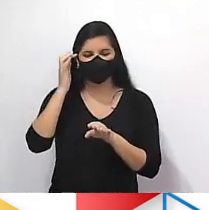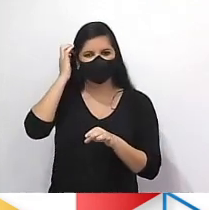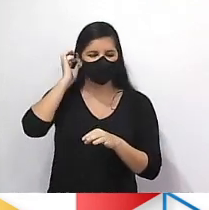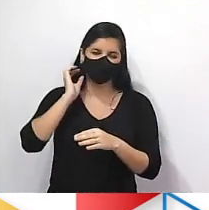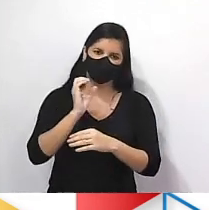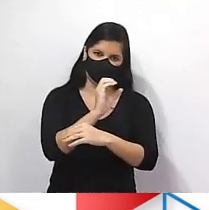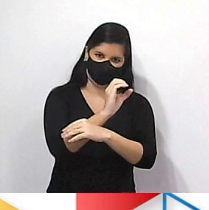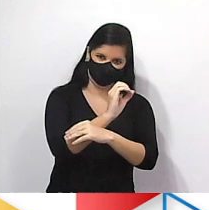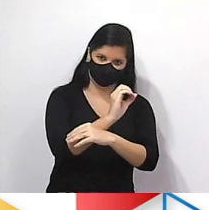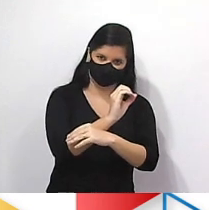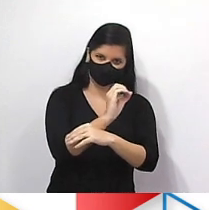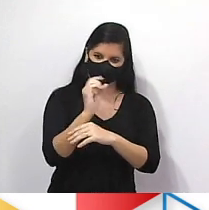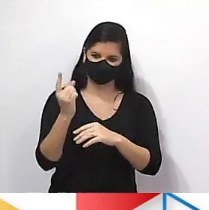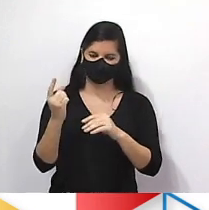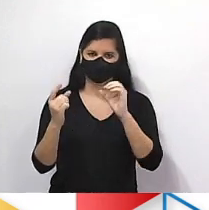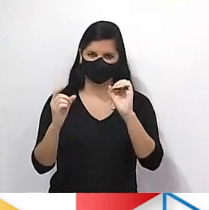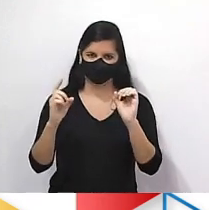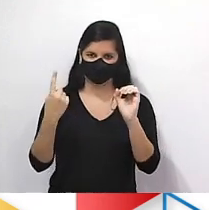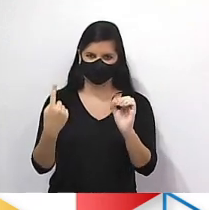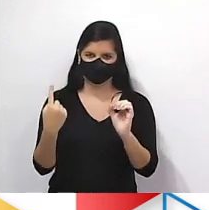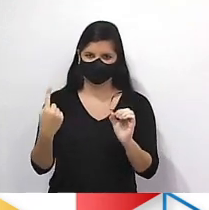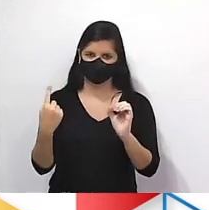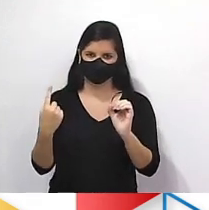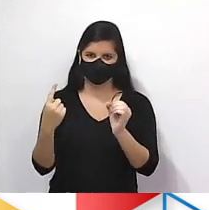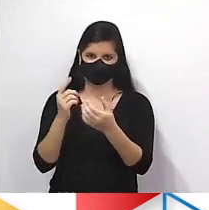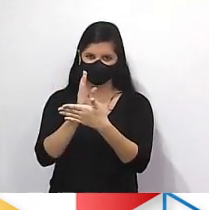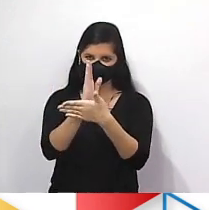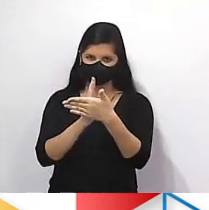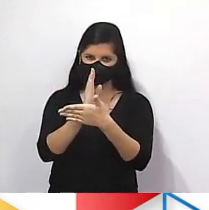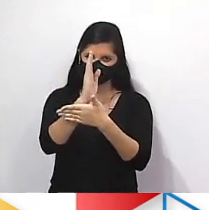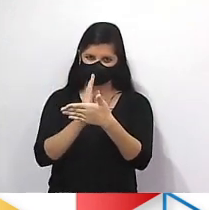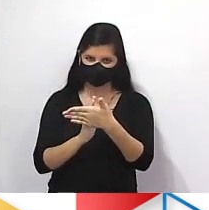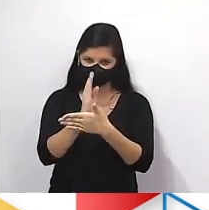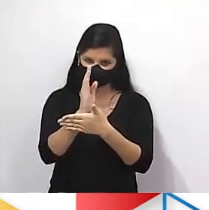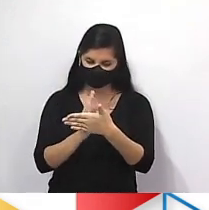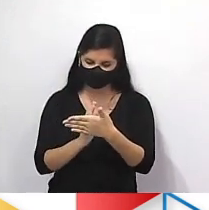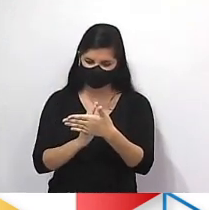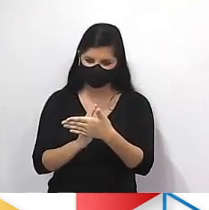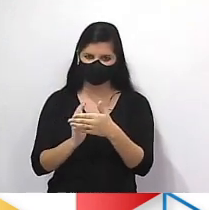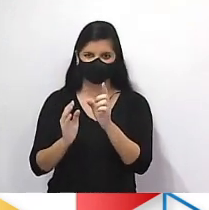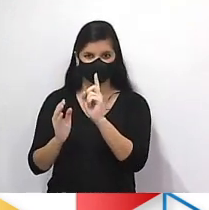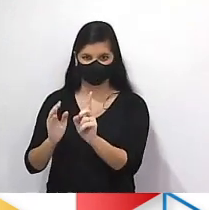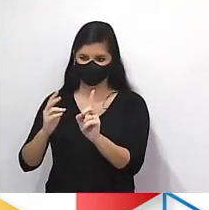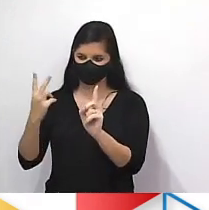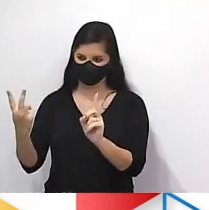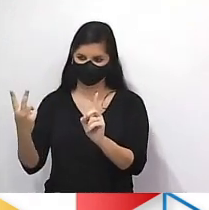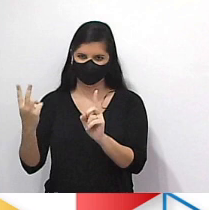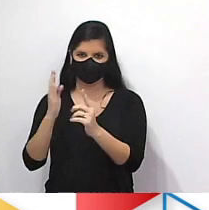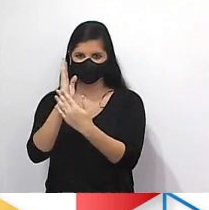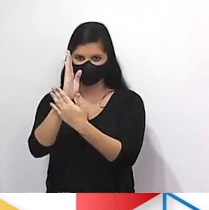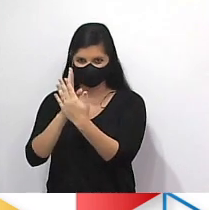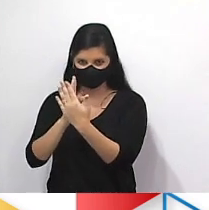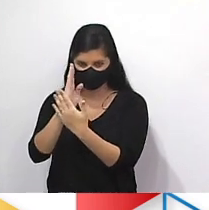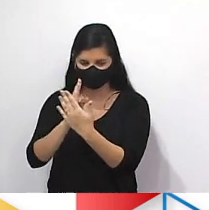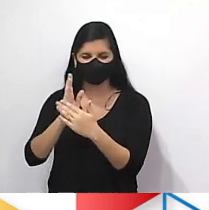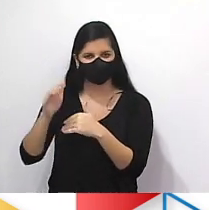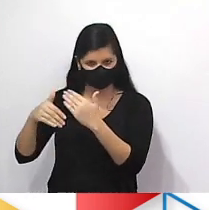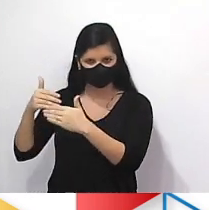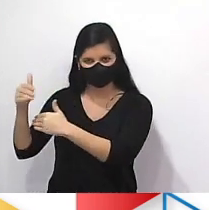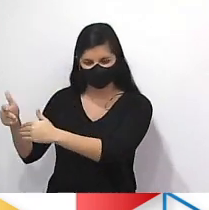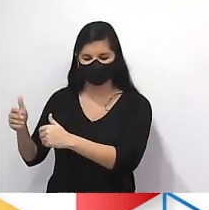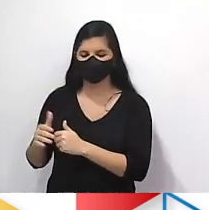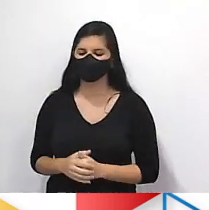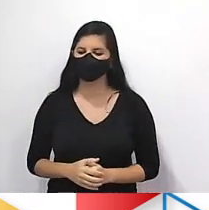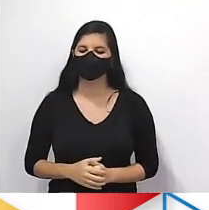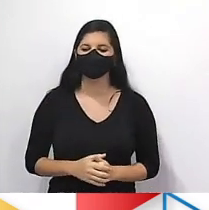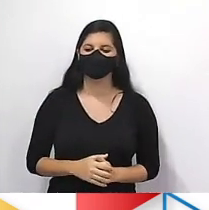0 até 1 foi também dividido ao meio, tá bom? De 1 até 2 também foi dividido ao meio e assim segue,